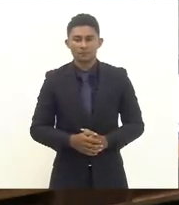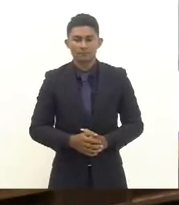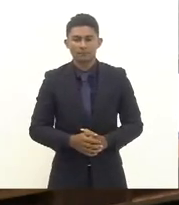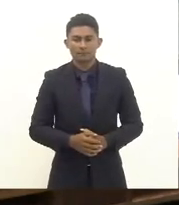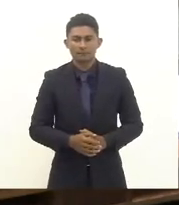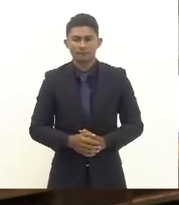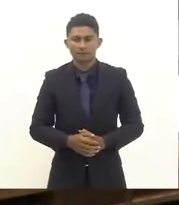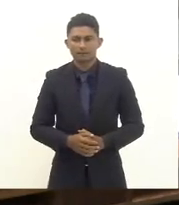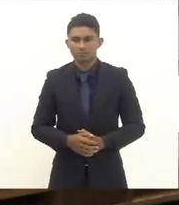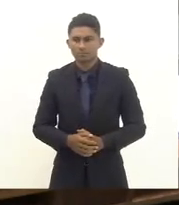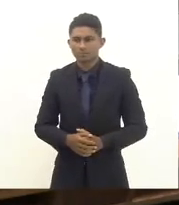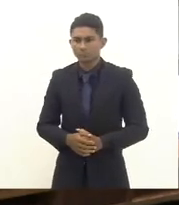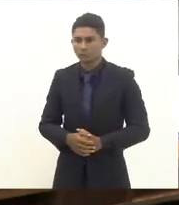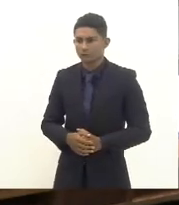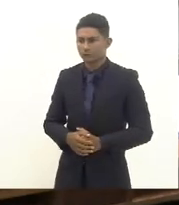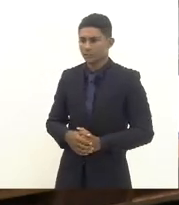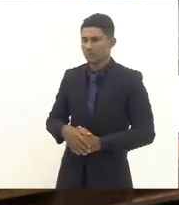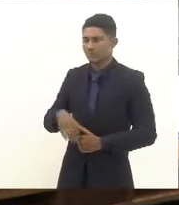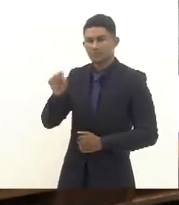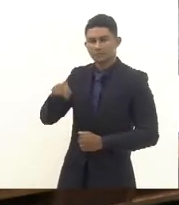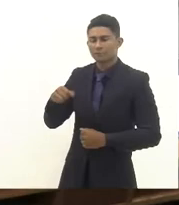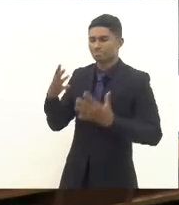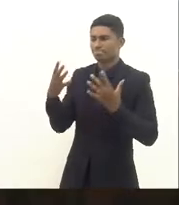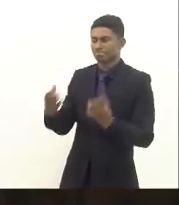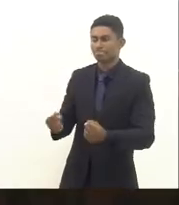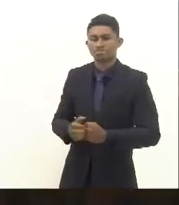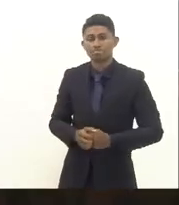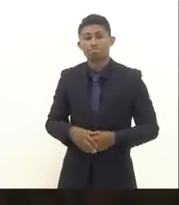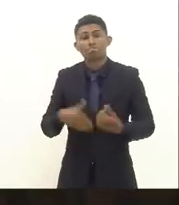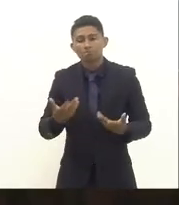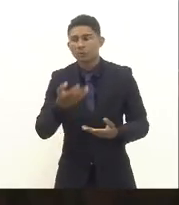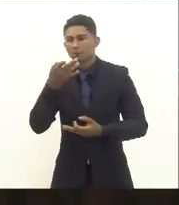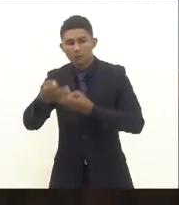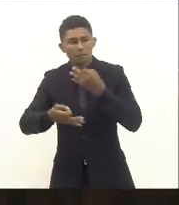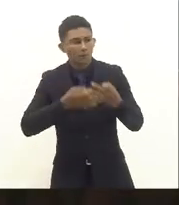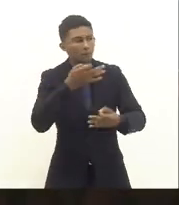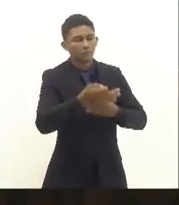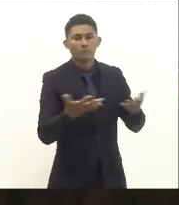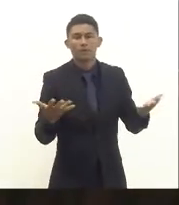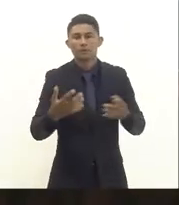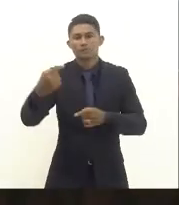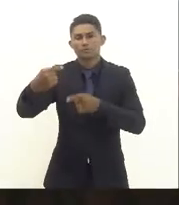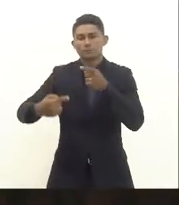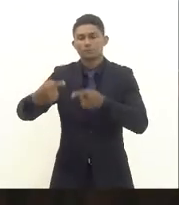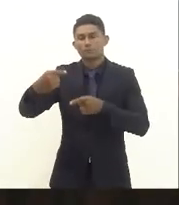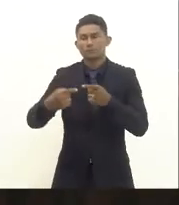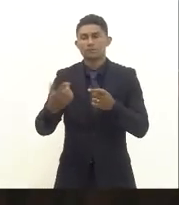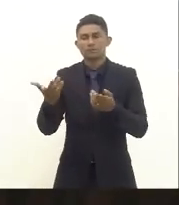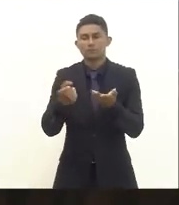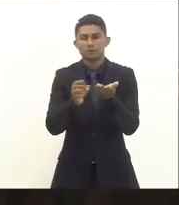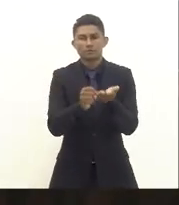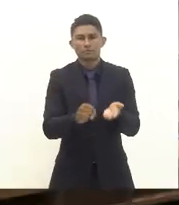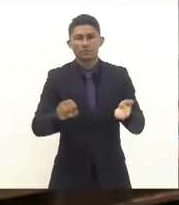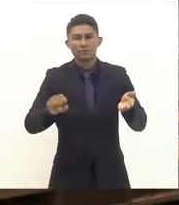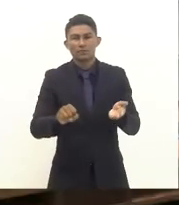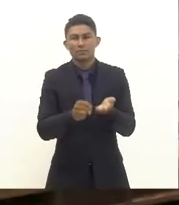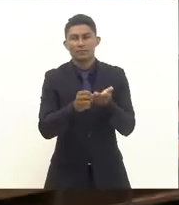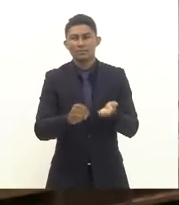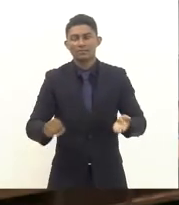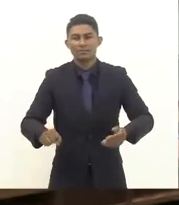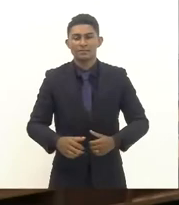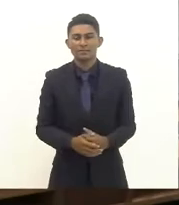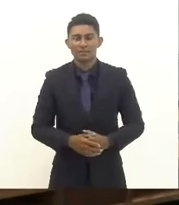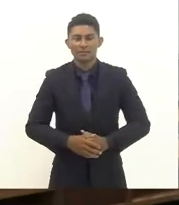e o os pareceres emitidos em discussão para discutir o Deputado Samuel Malafaia e